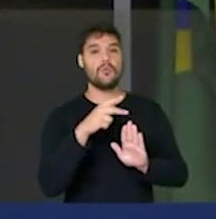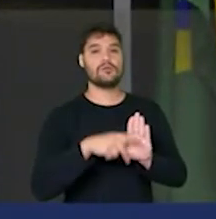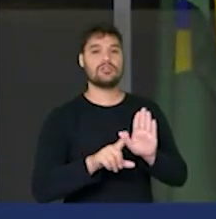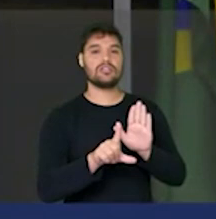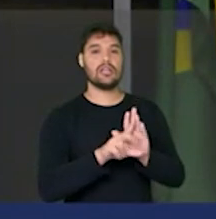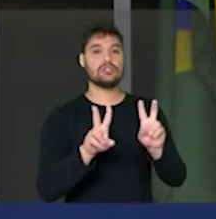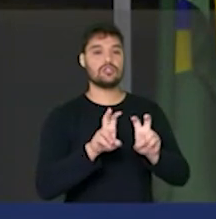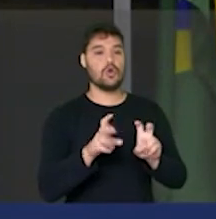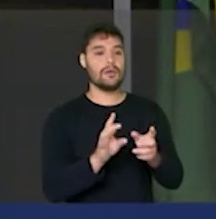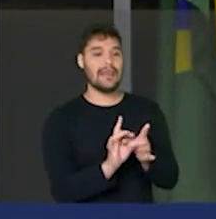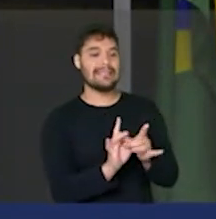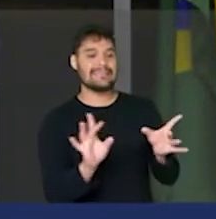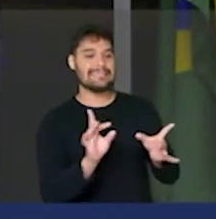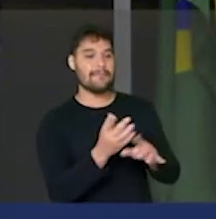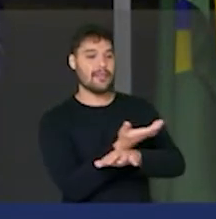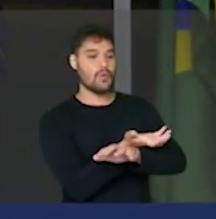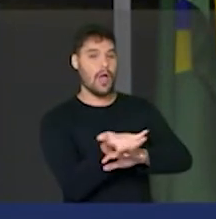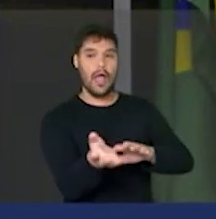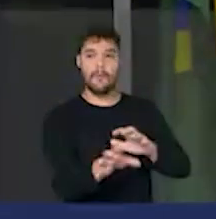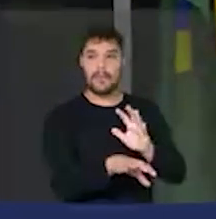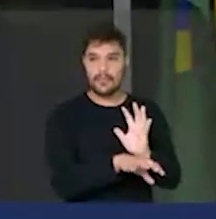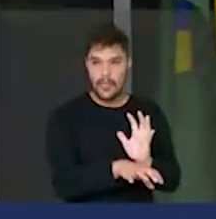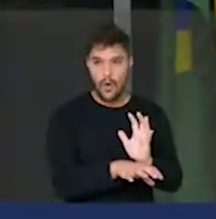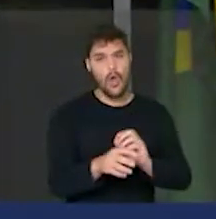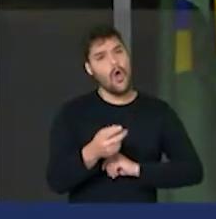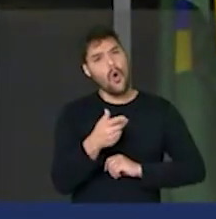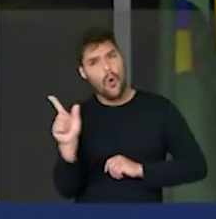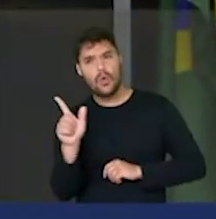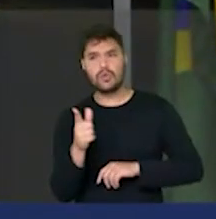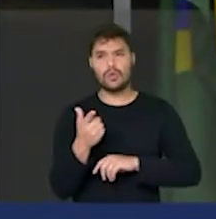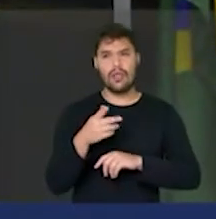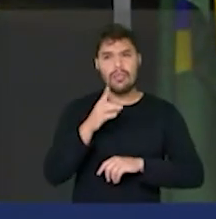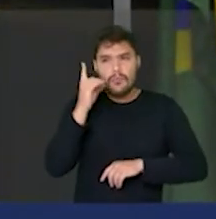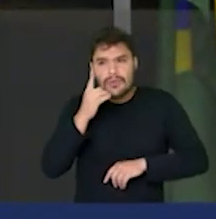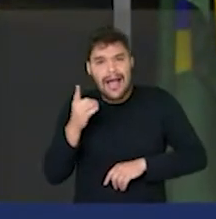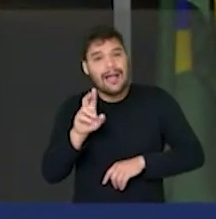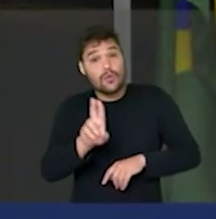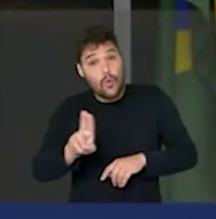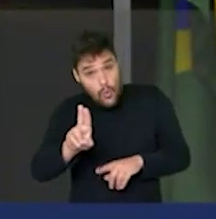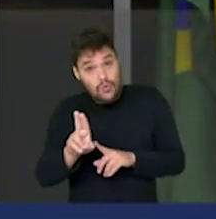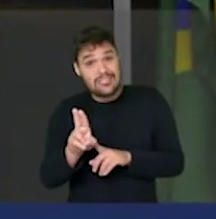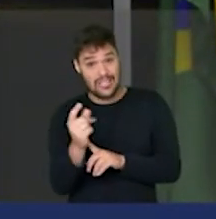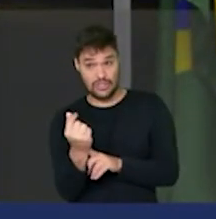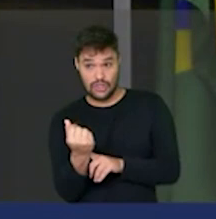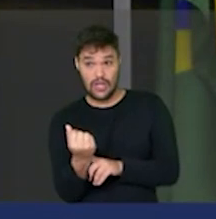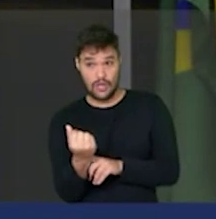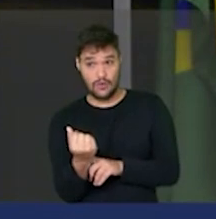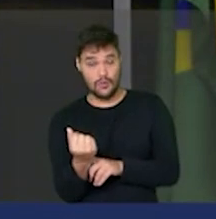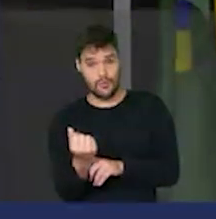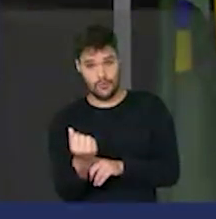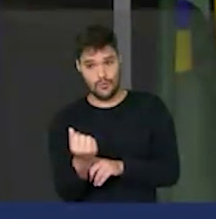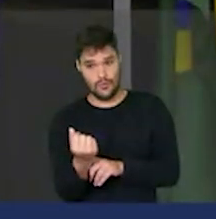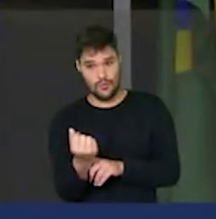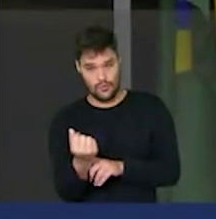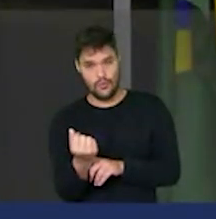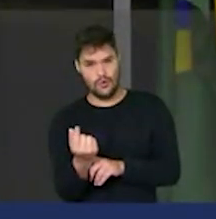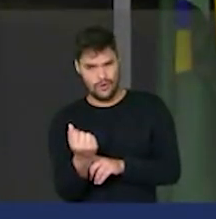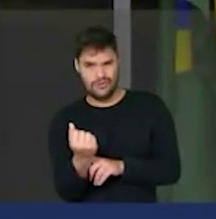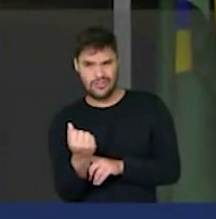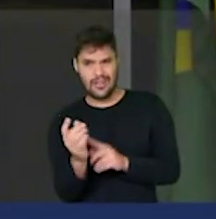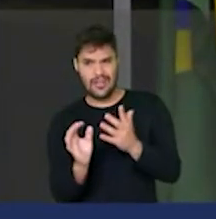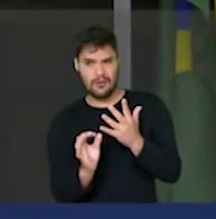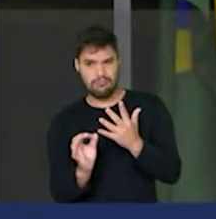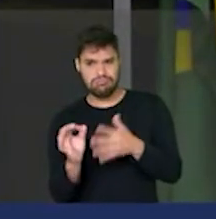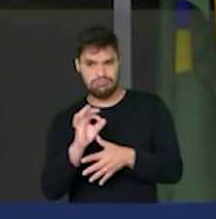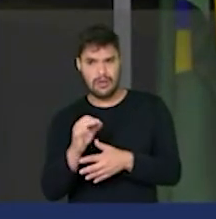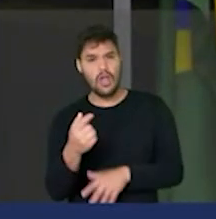lei de licenciamento ambiental. Ou seja, enquanto diversos parlamentares utilizam a cota, e é isso, esse escândalo que já foi